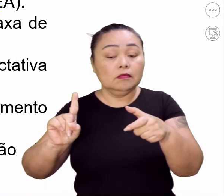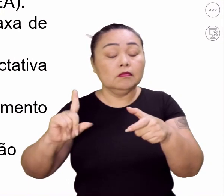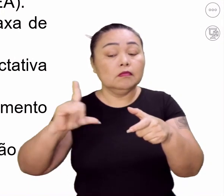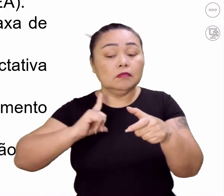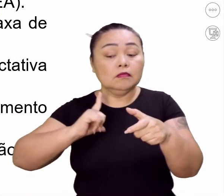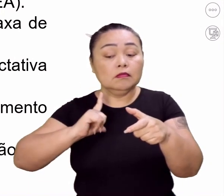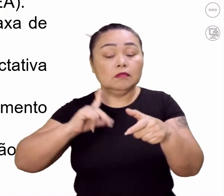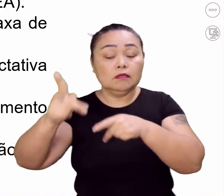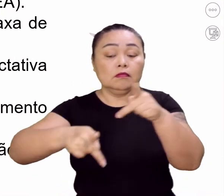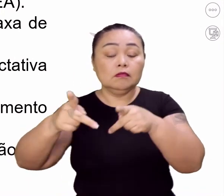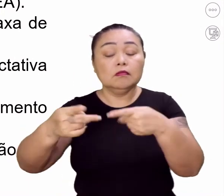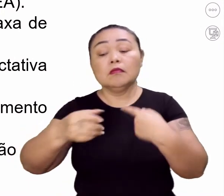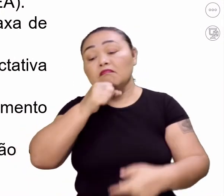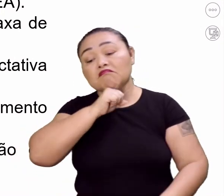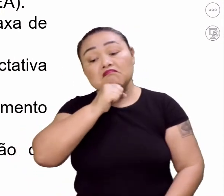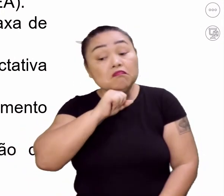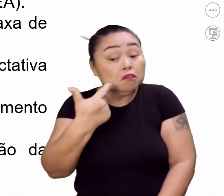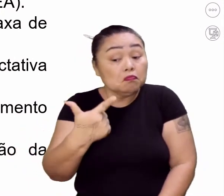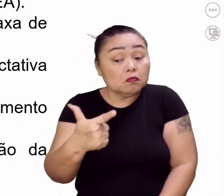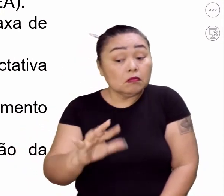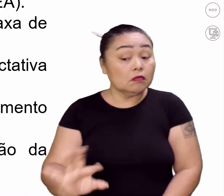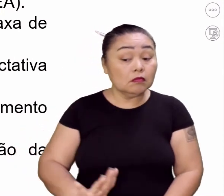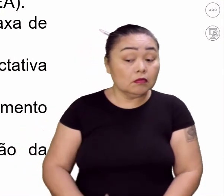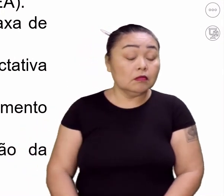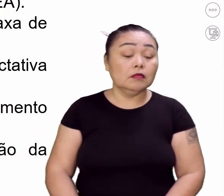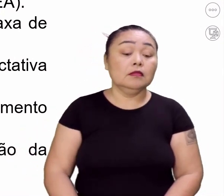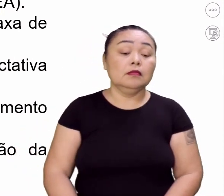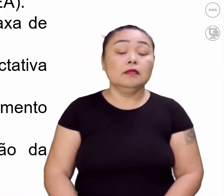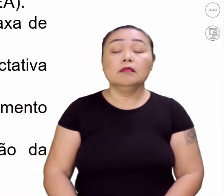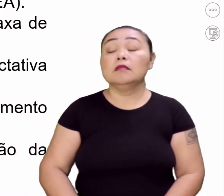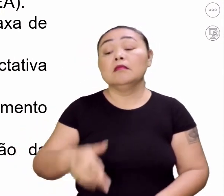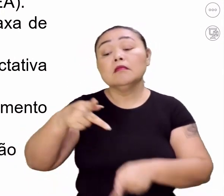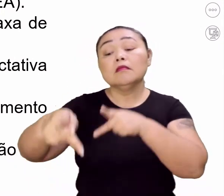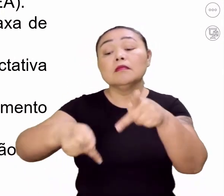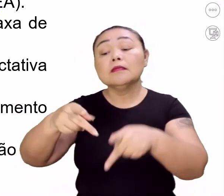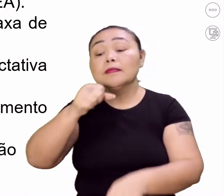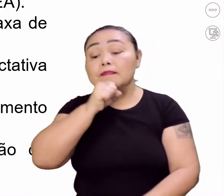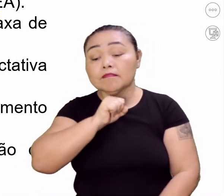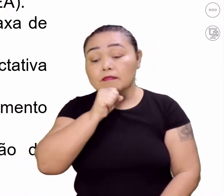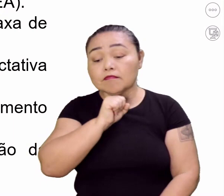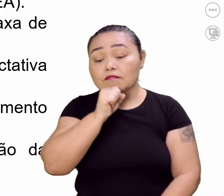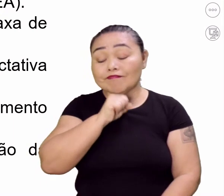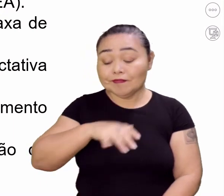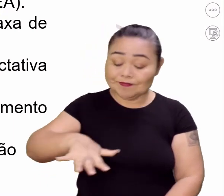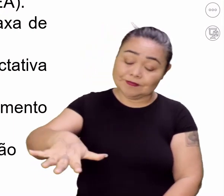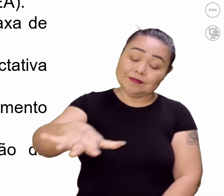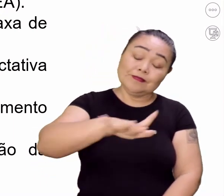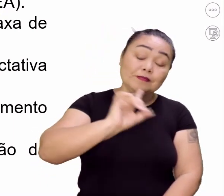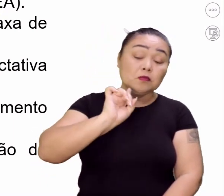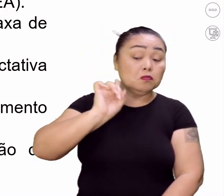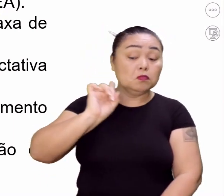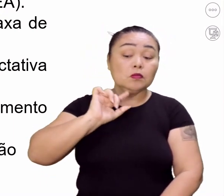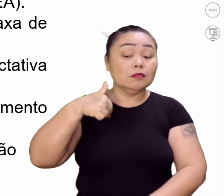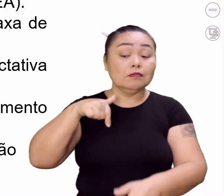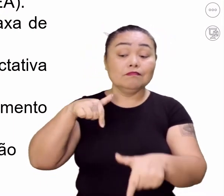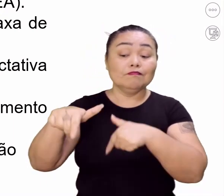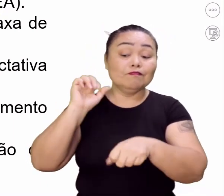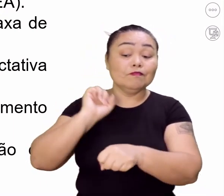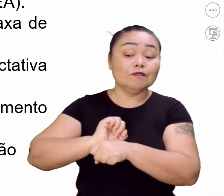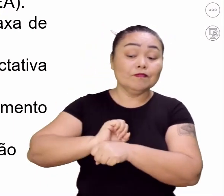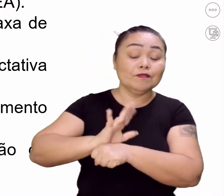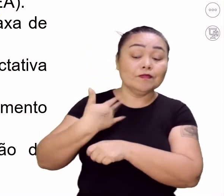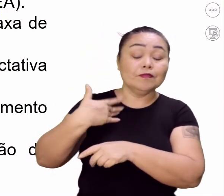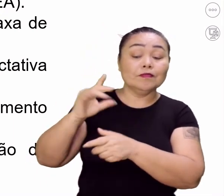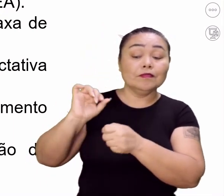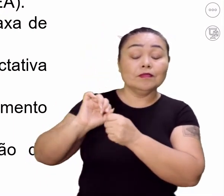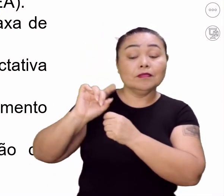ter uma população de idosos, Rogério. Não é isso? A população de idosos é aquela galera que não está mais ativo. Exatamente. E ainda